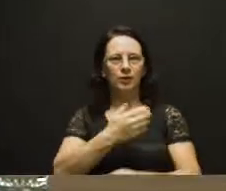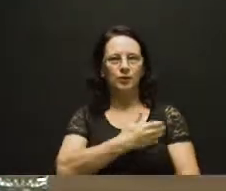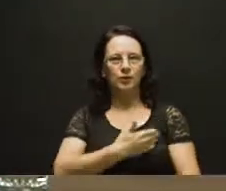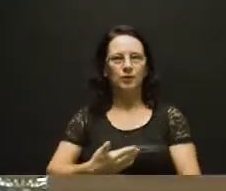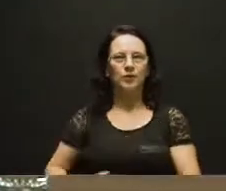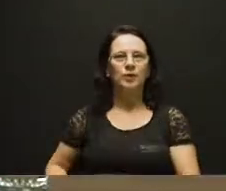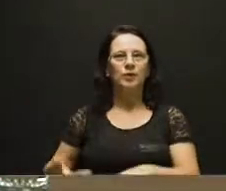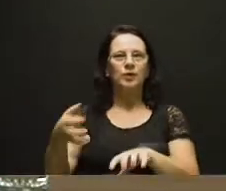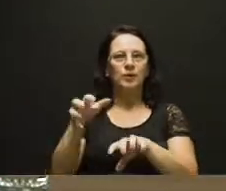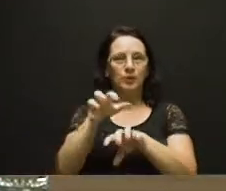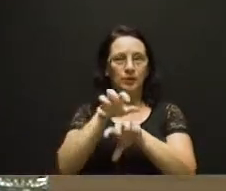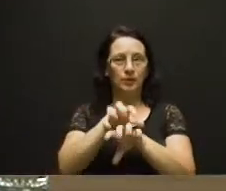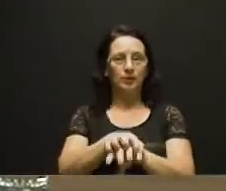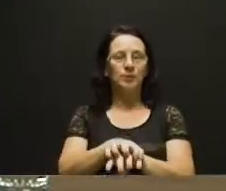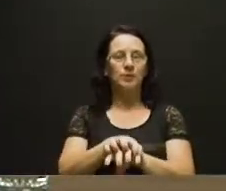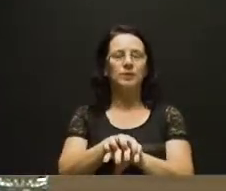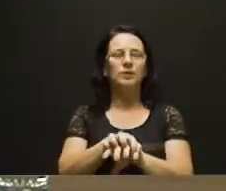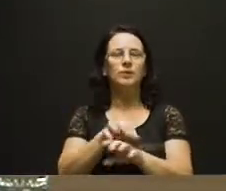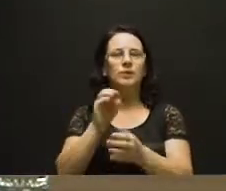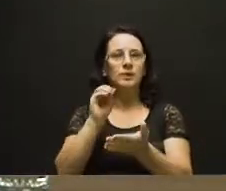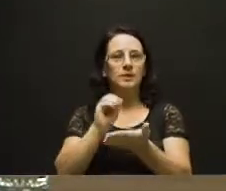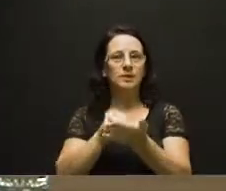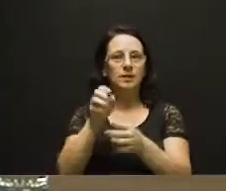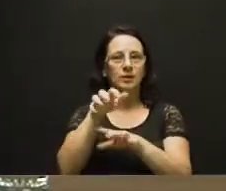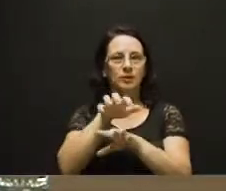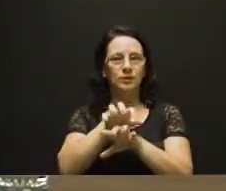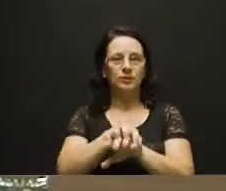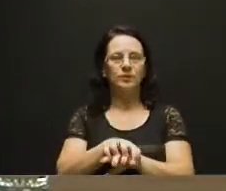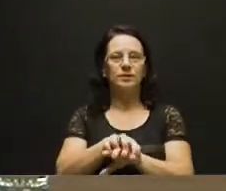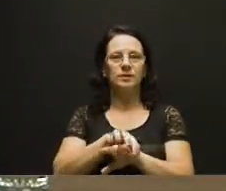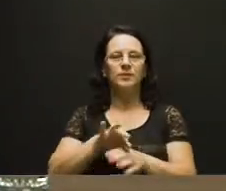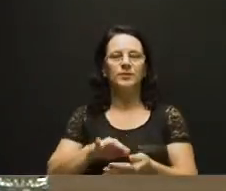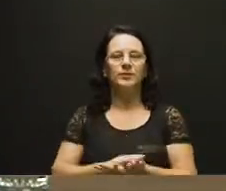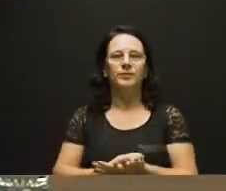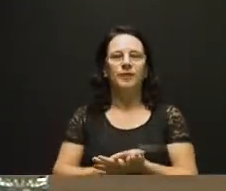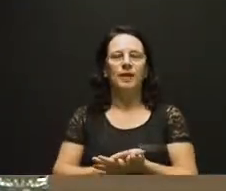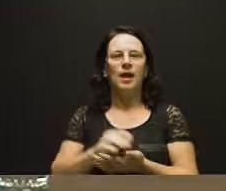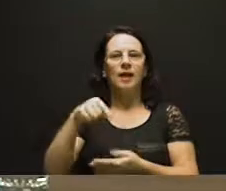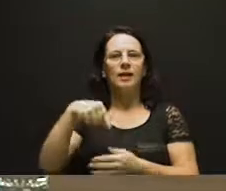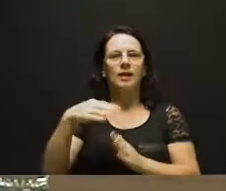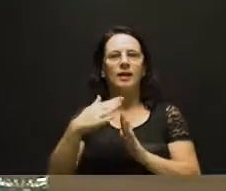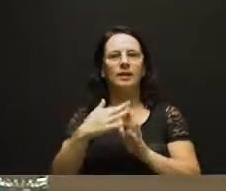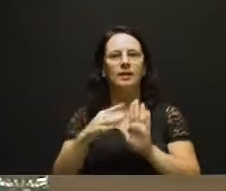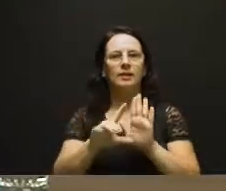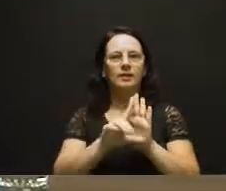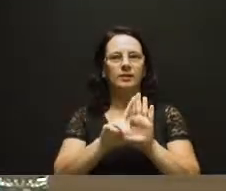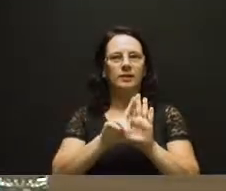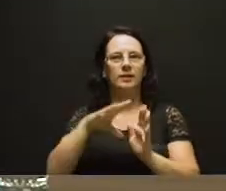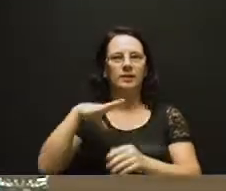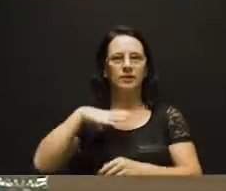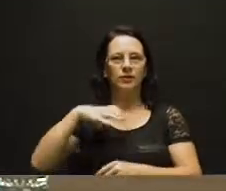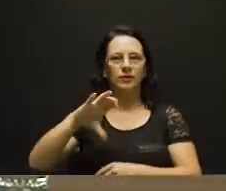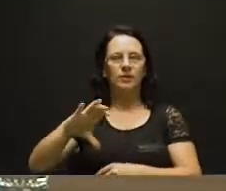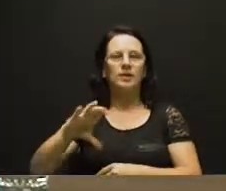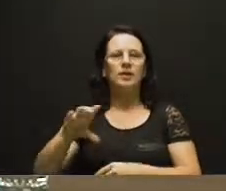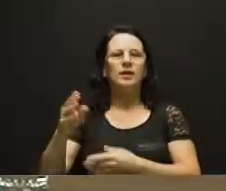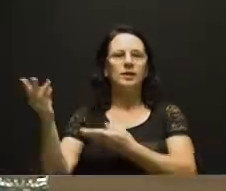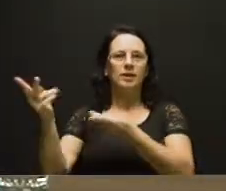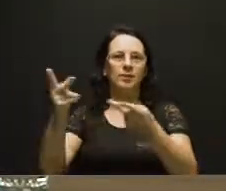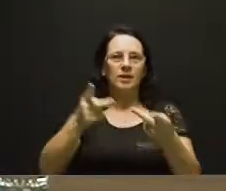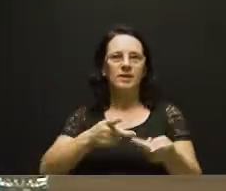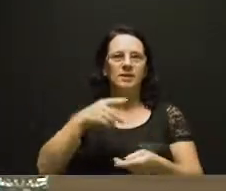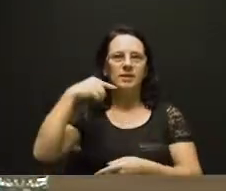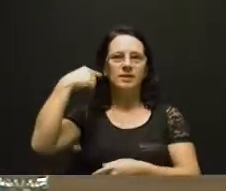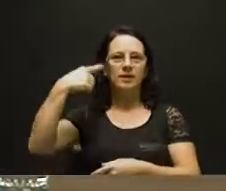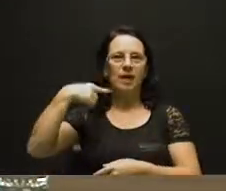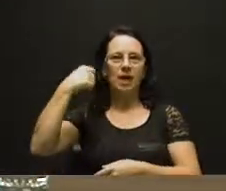sem exclusão aqui diretamente do plenário da câmara municipal de cubatão terá como oradora oficial da advogada doutora cristiane